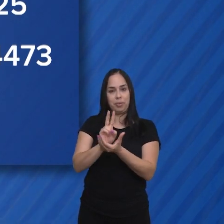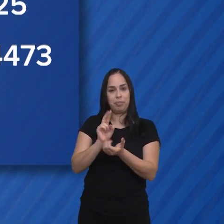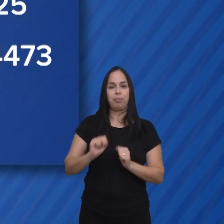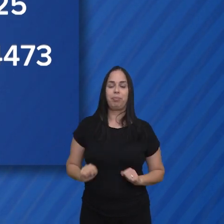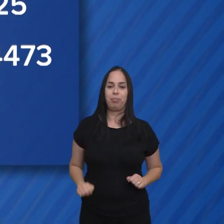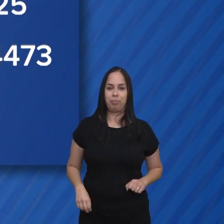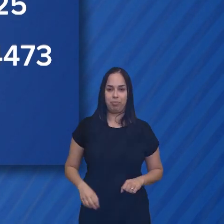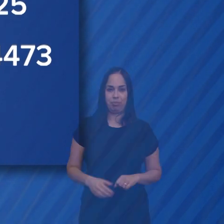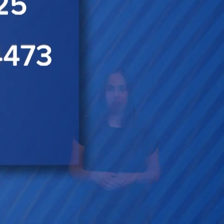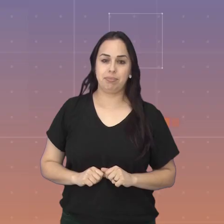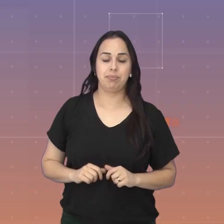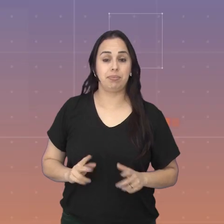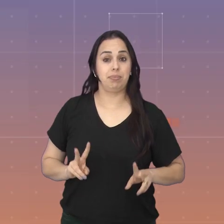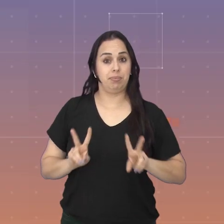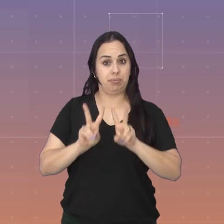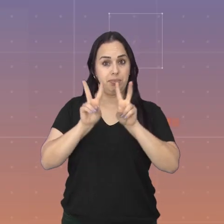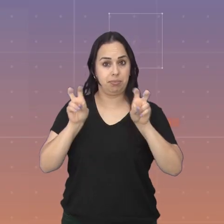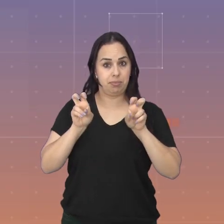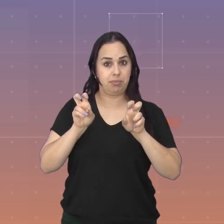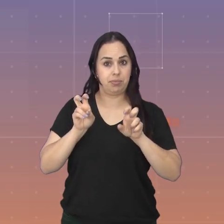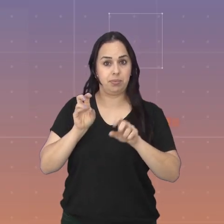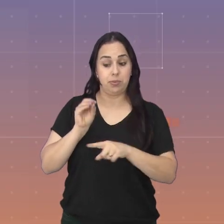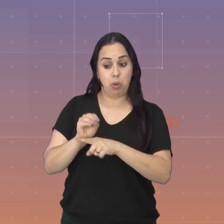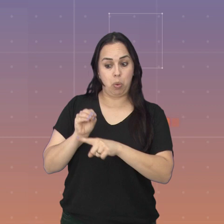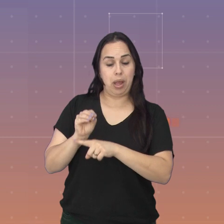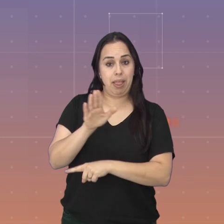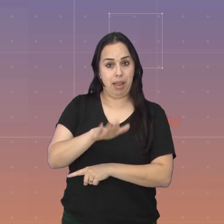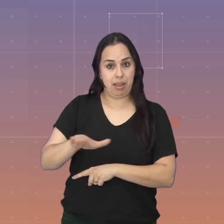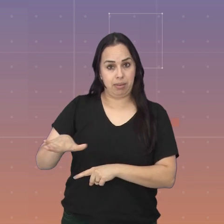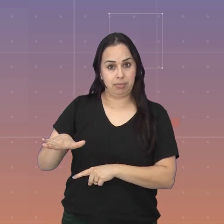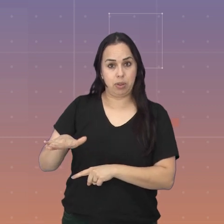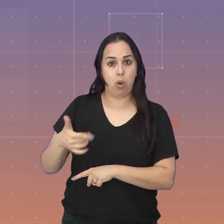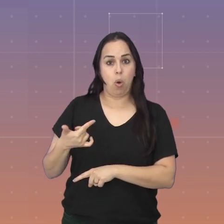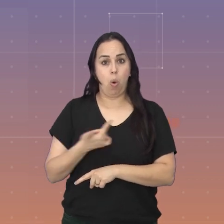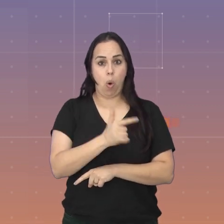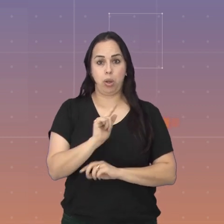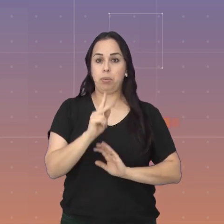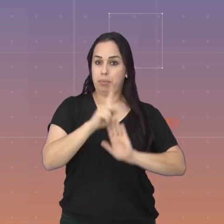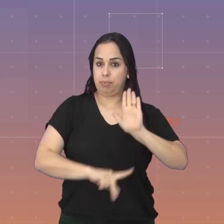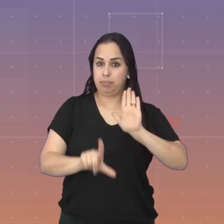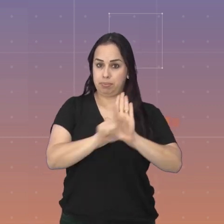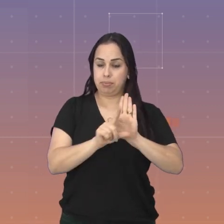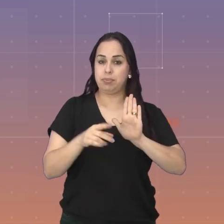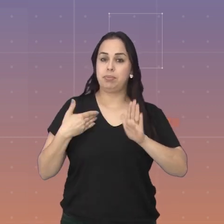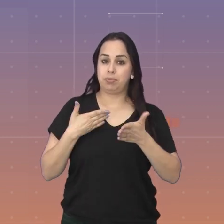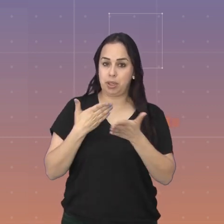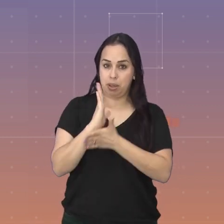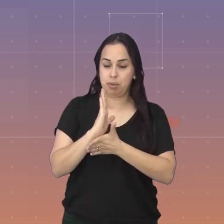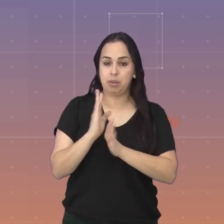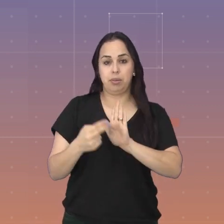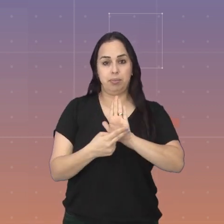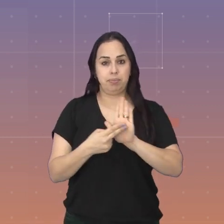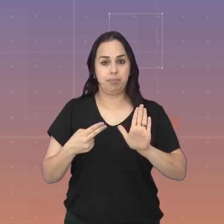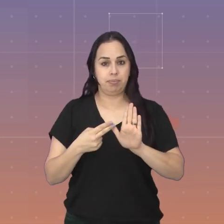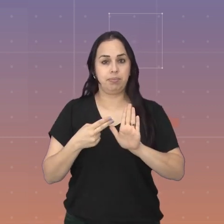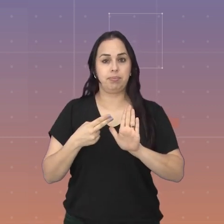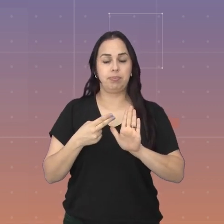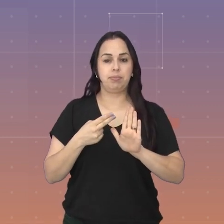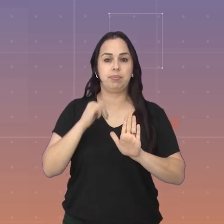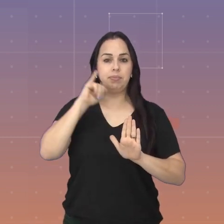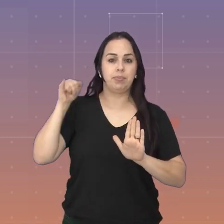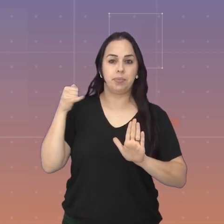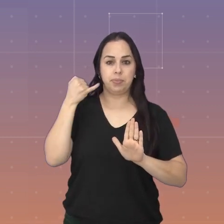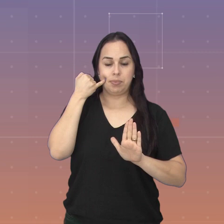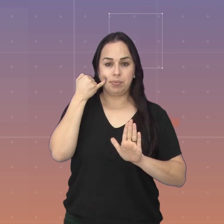José dos Campos. Ainda no tema da proteção às crianças, outro projeto aprovado na Câmara, de autoria do